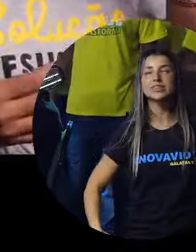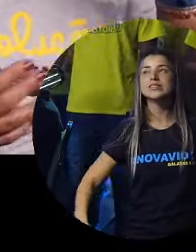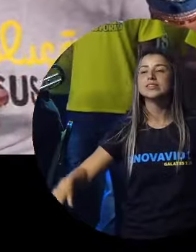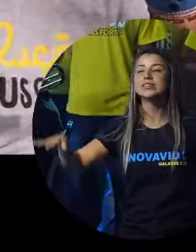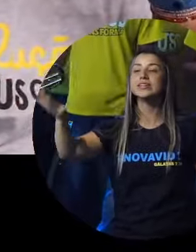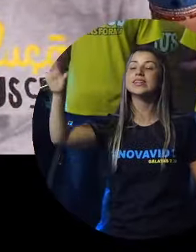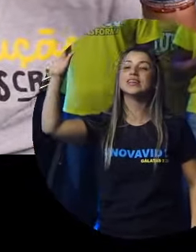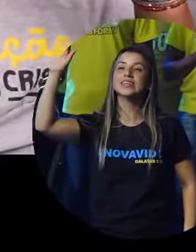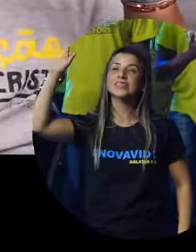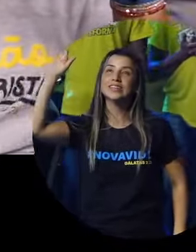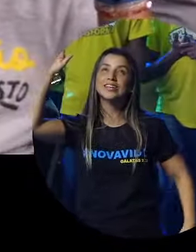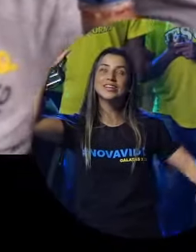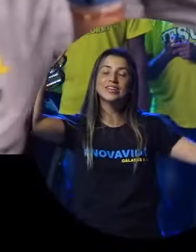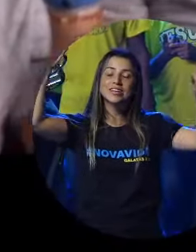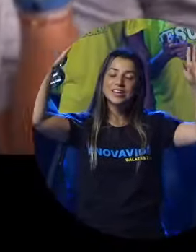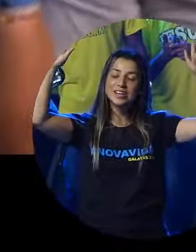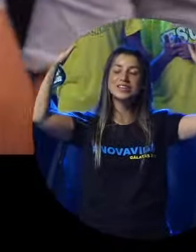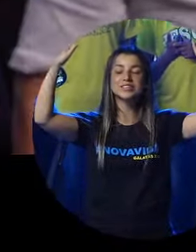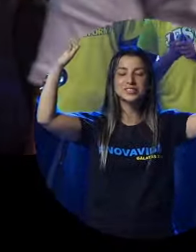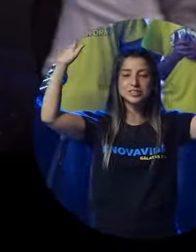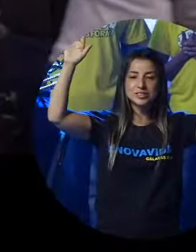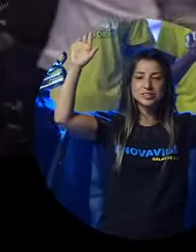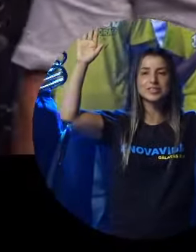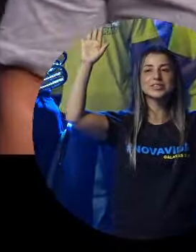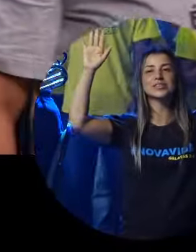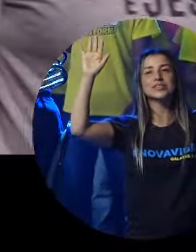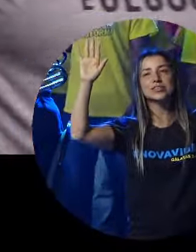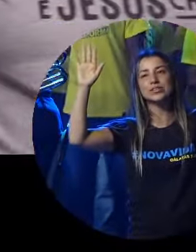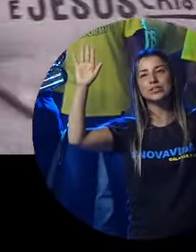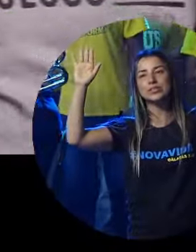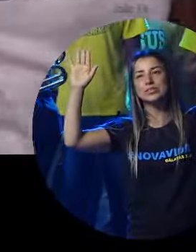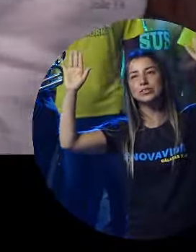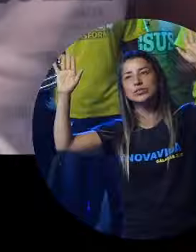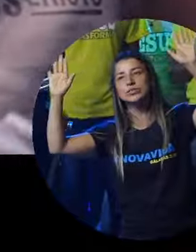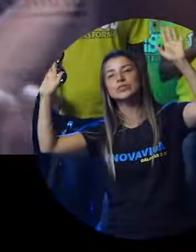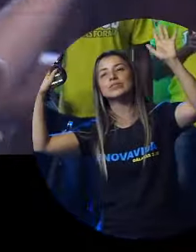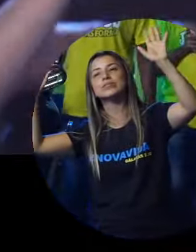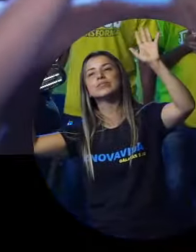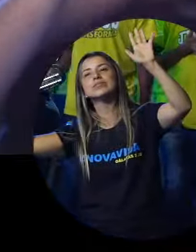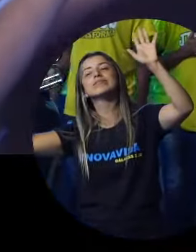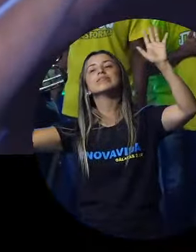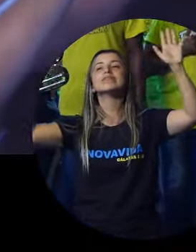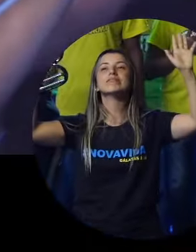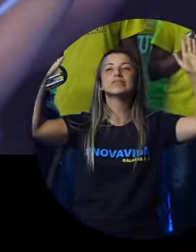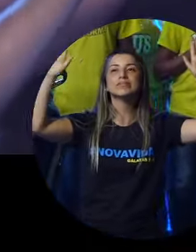Oh,